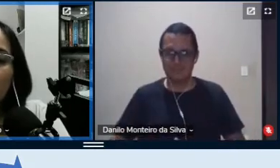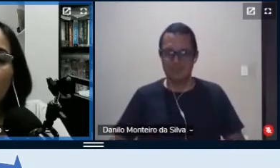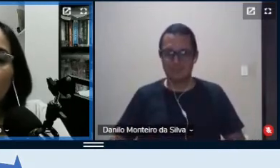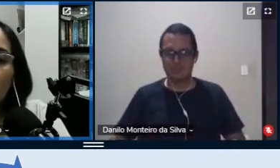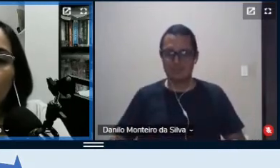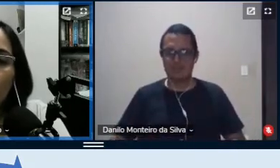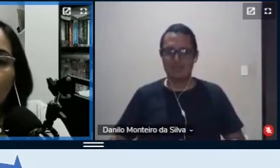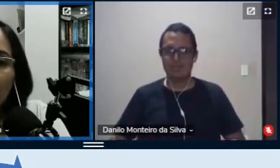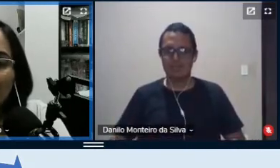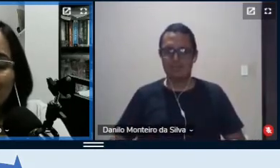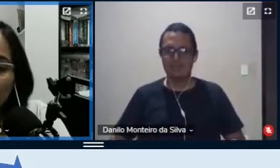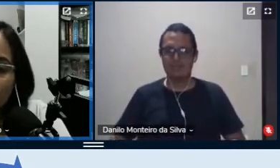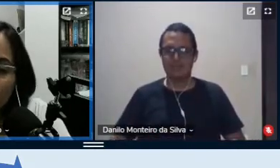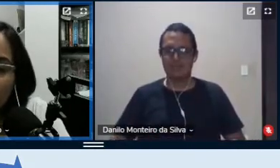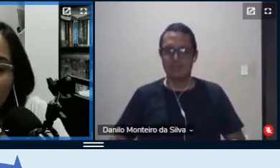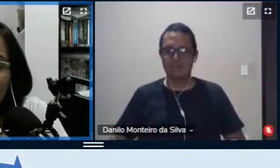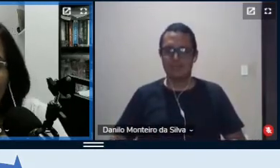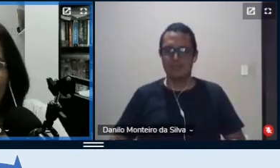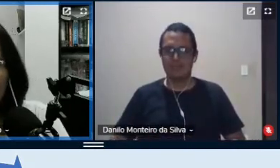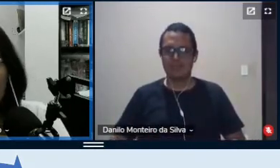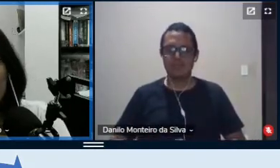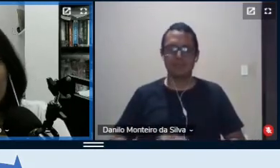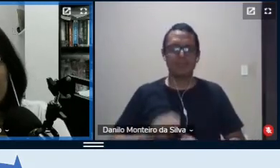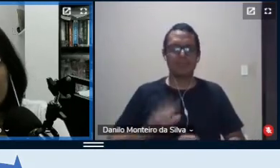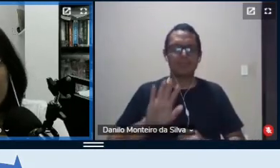Então, quando que eu